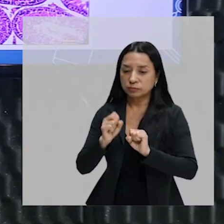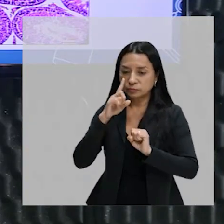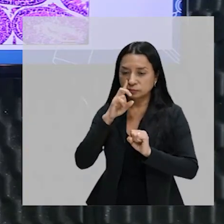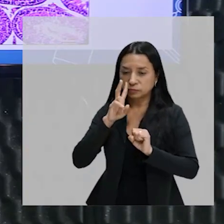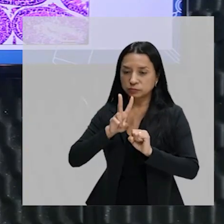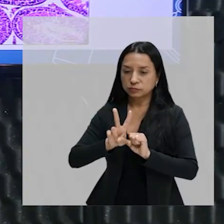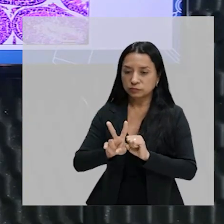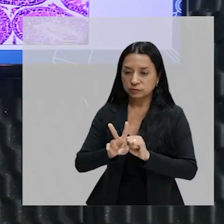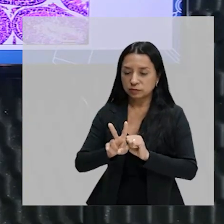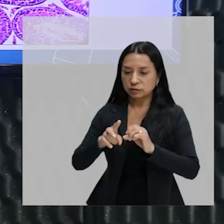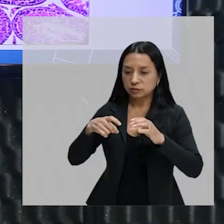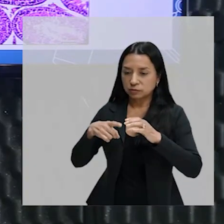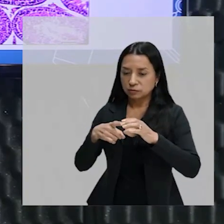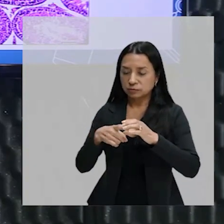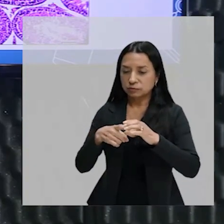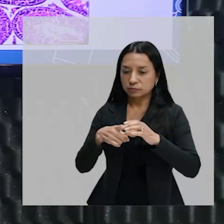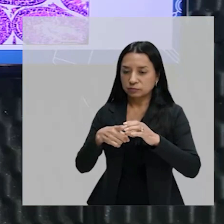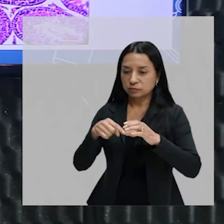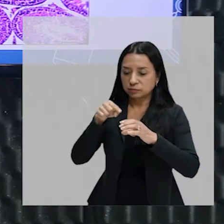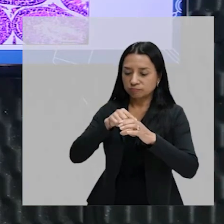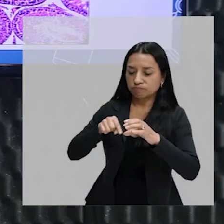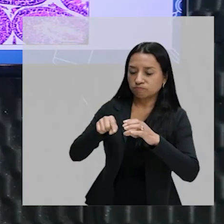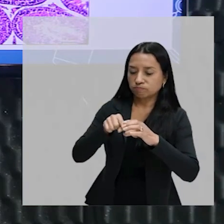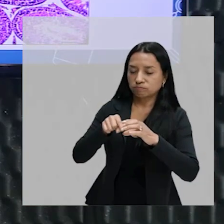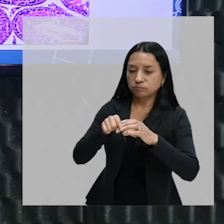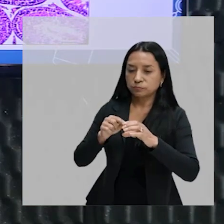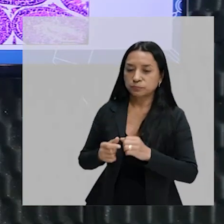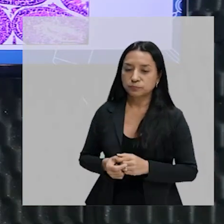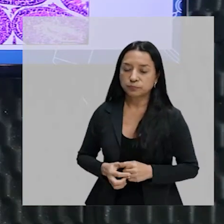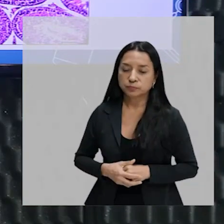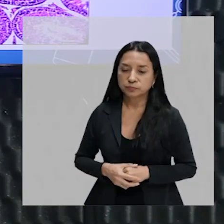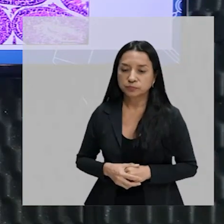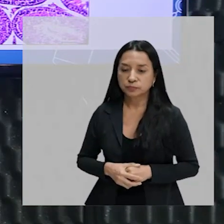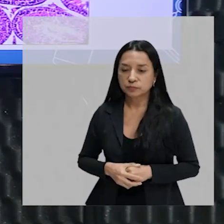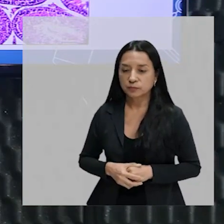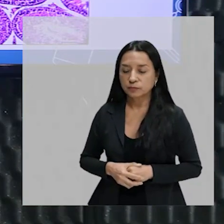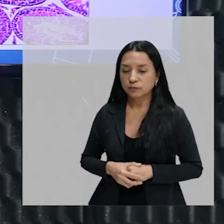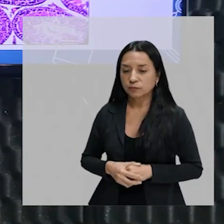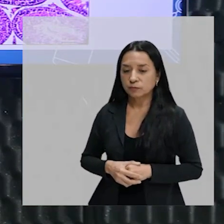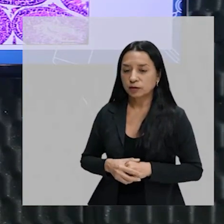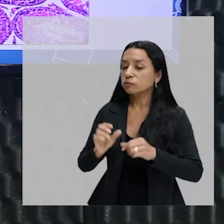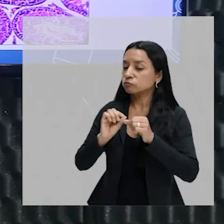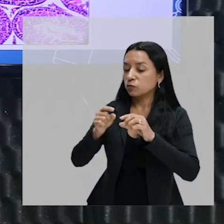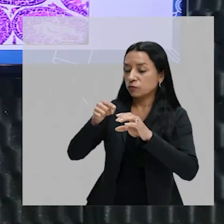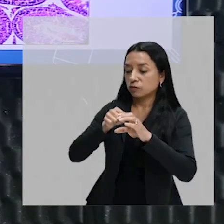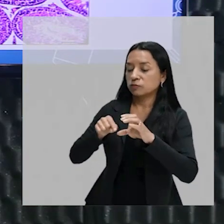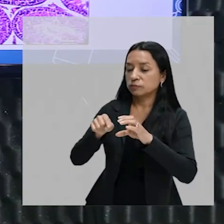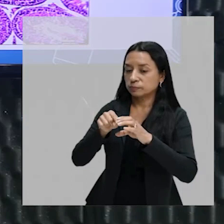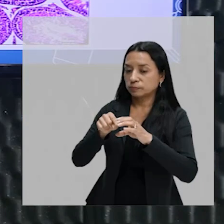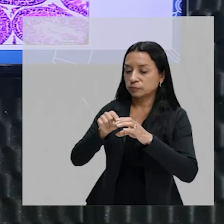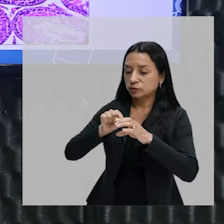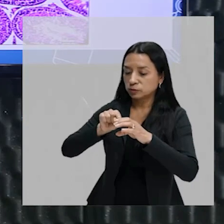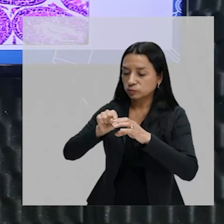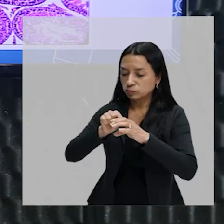ver esses espermatozoides eles estarem aqui nessa região tá eles são produzidos na parede do túmulo